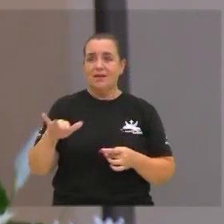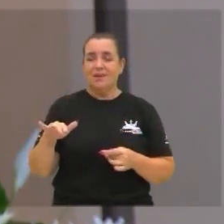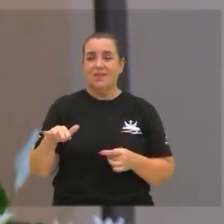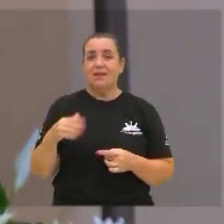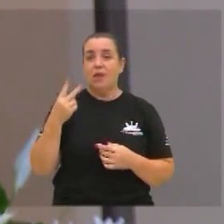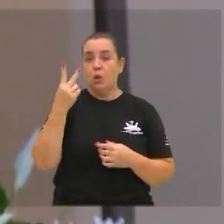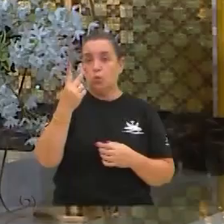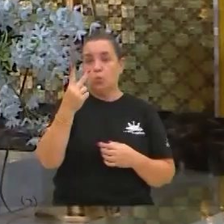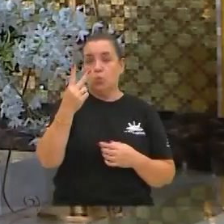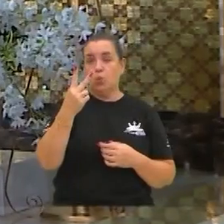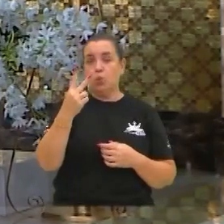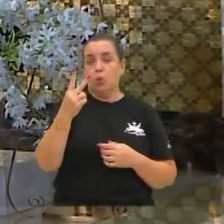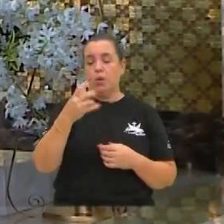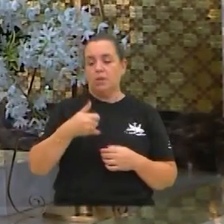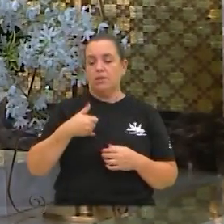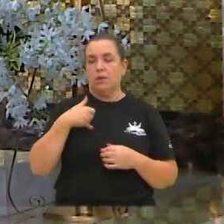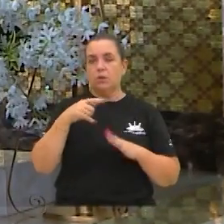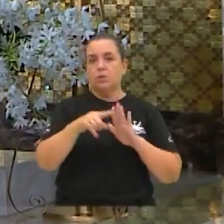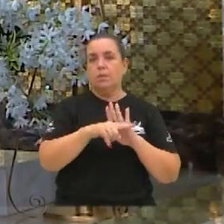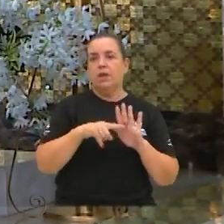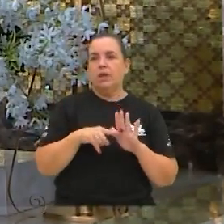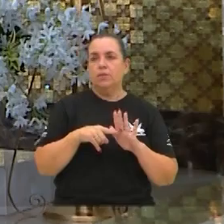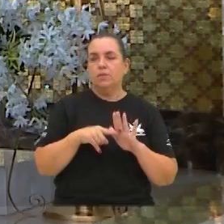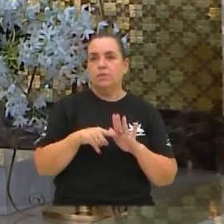de 2 anos para baixo.